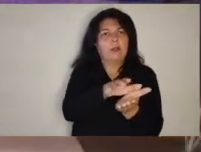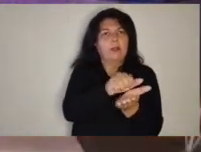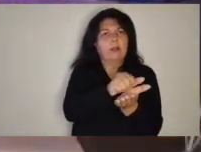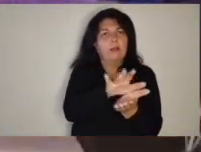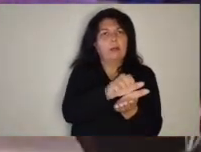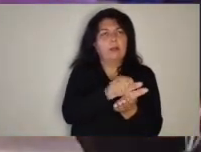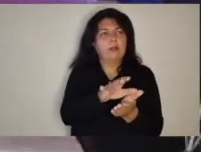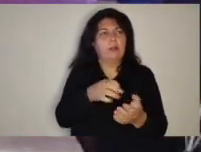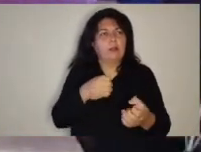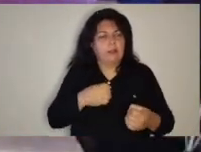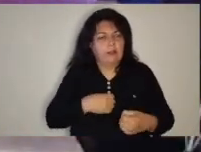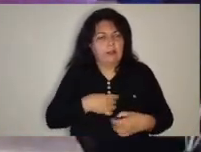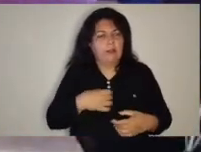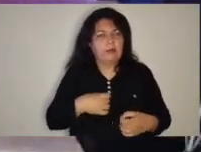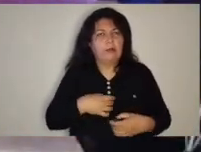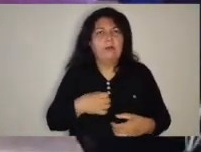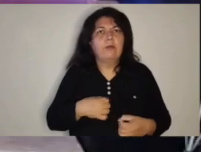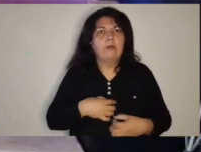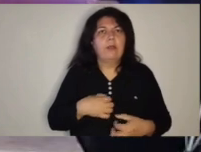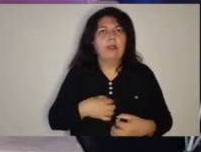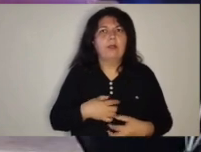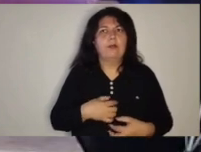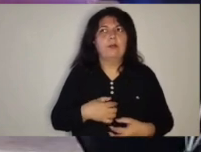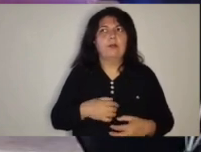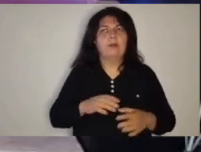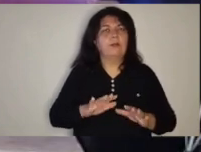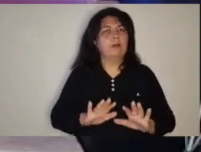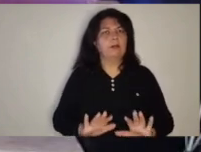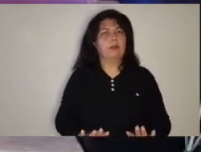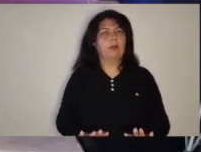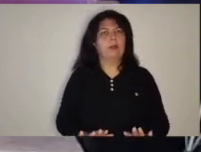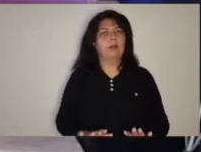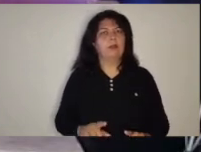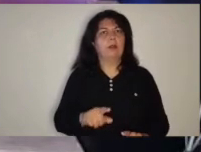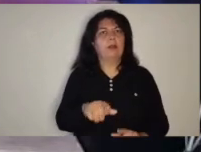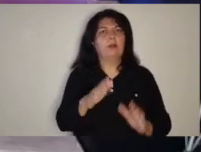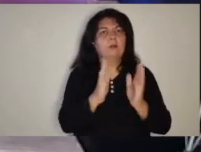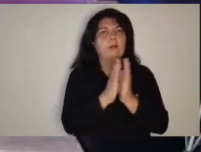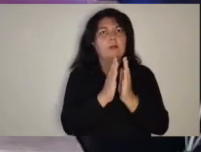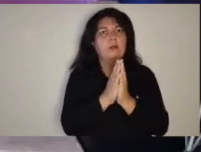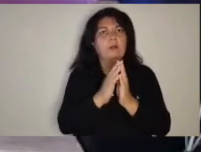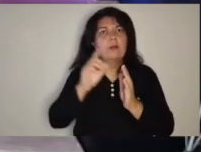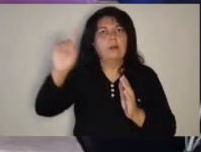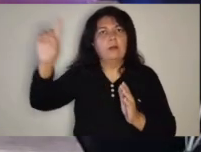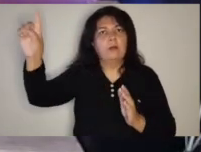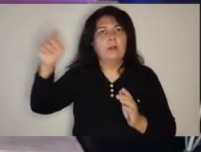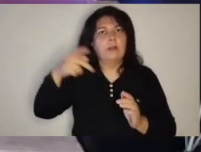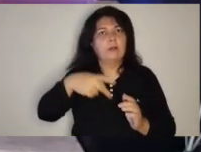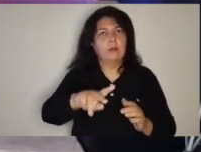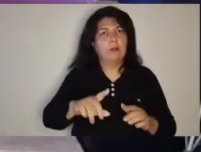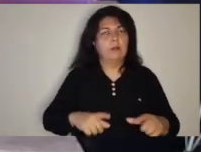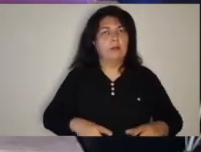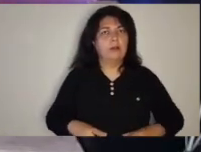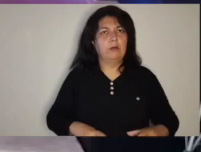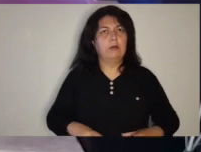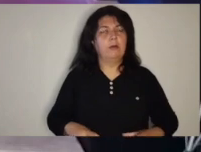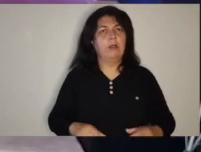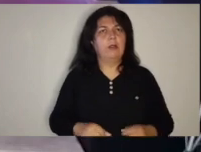tanto medo que a gente não desfruta das bênçãos que o Senhor dá.